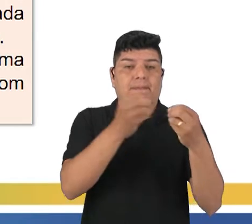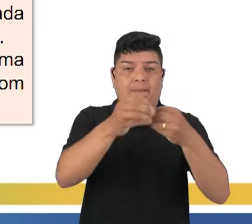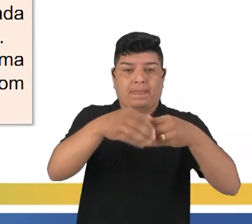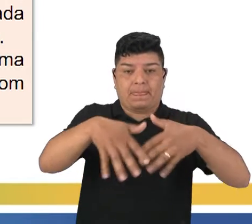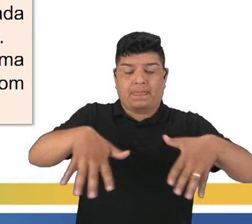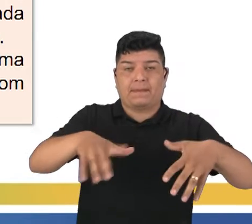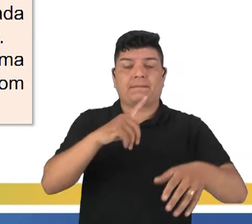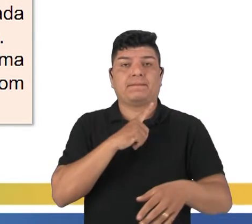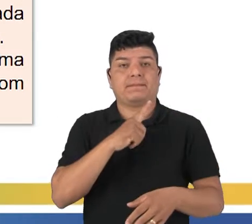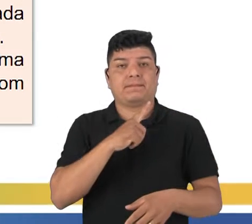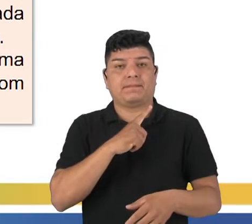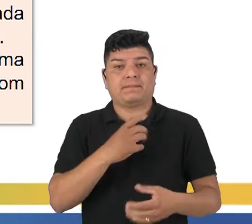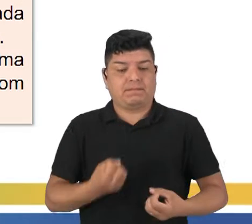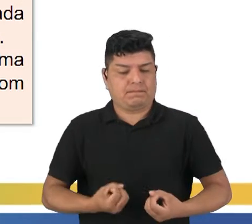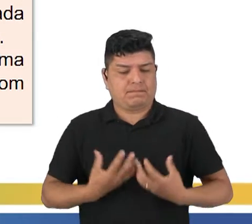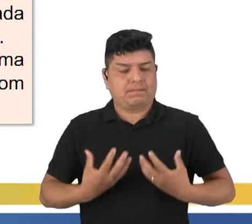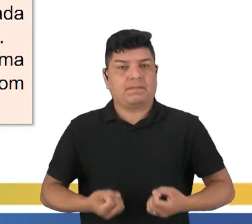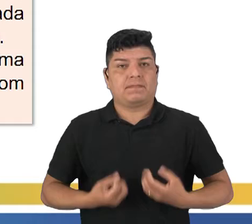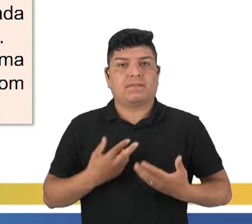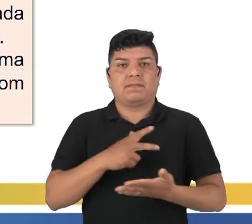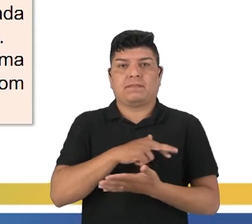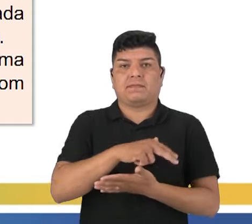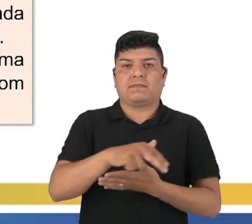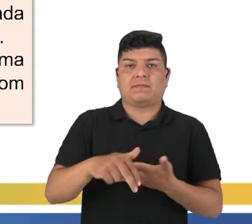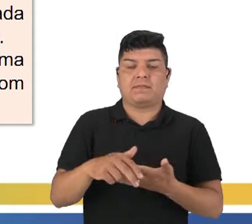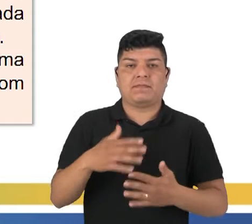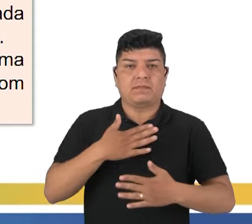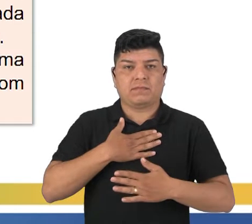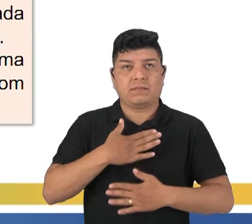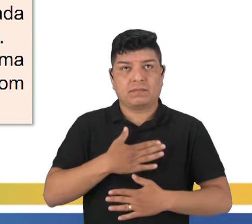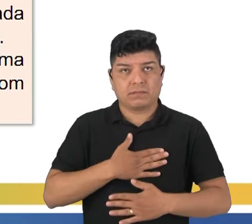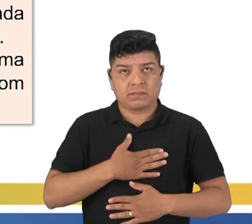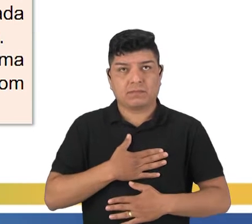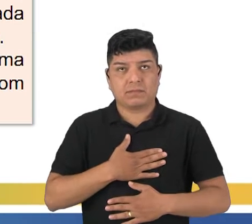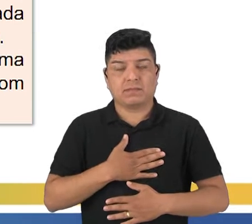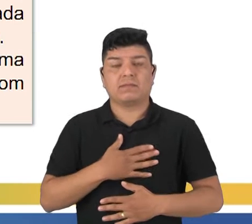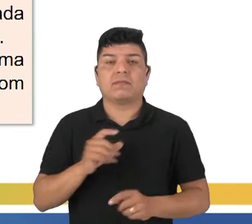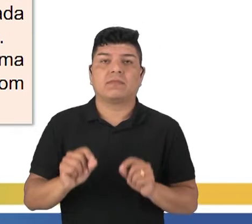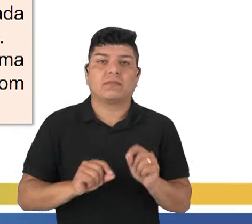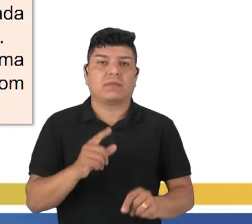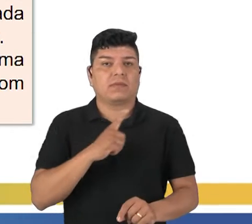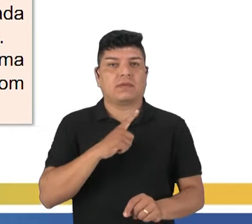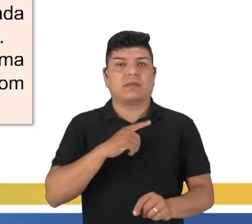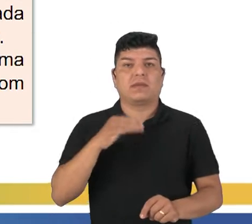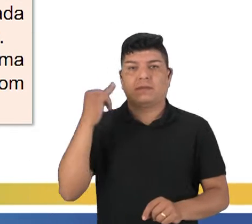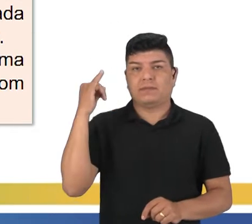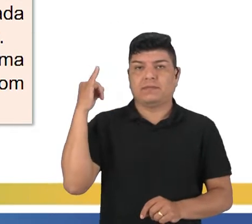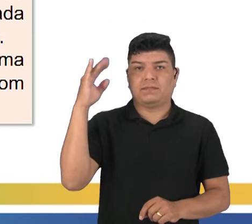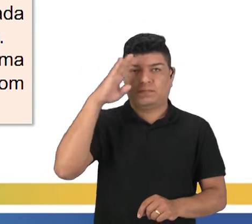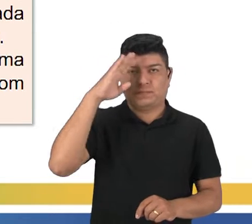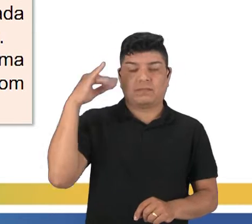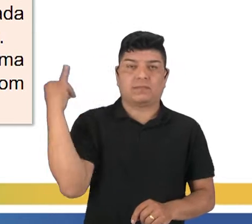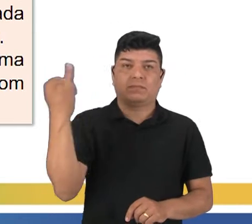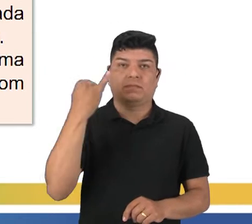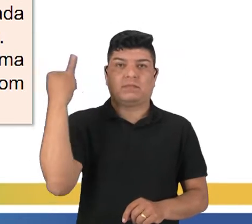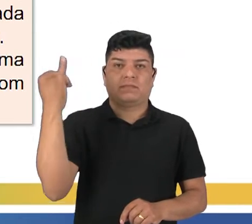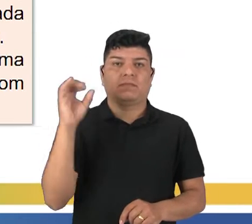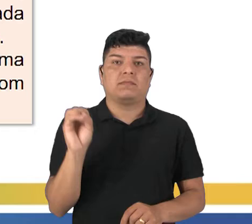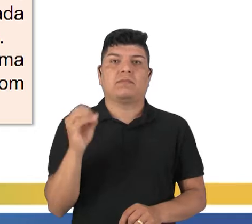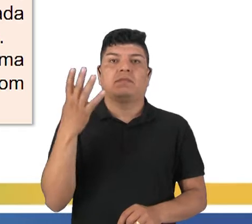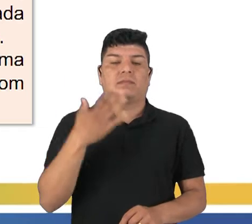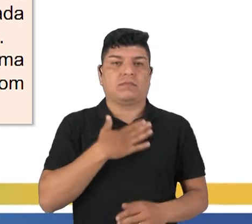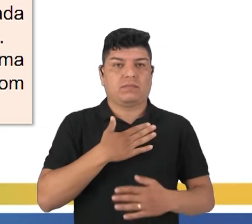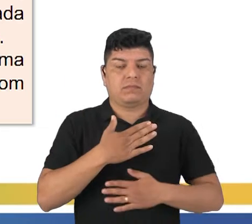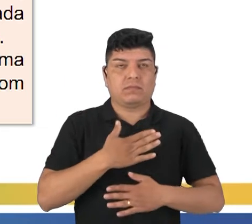promover o estímulo a diversas funções do nosso corpo. Os hormônios, eles são essenciais, então, para o funcionamento do